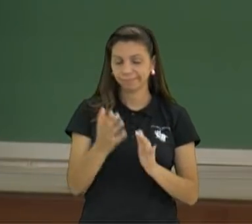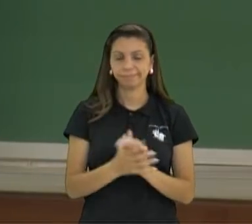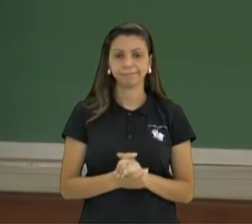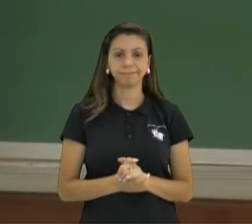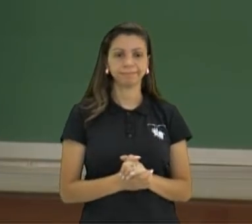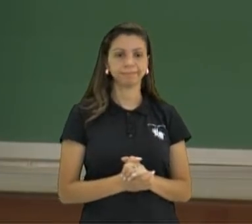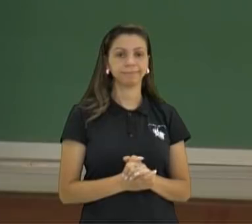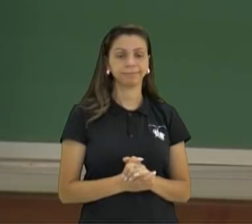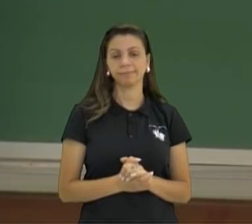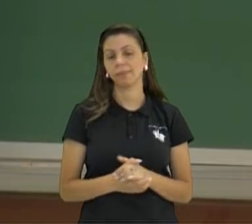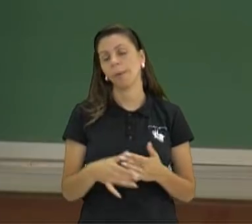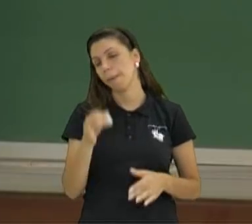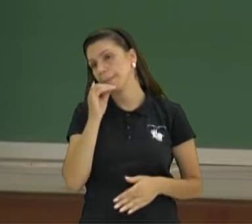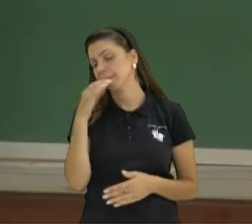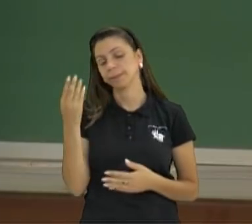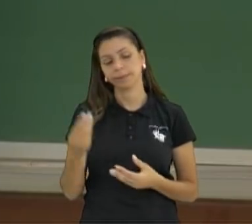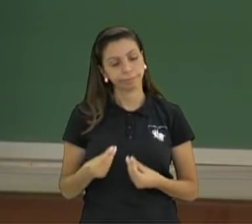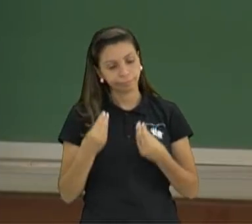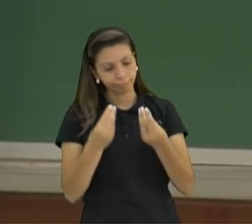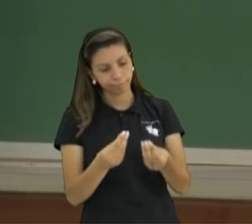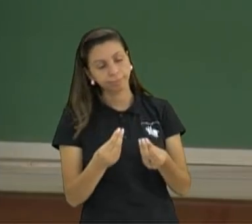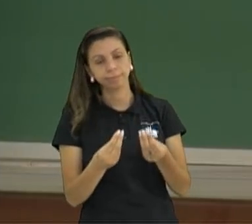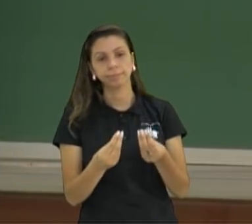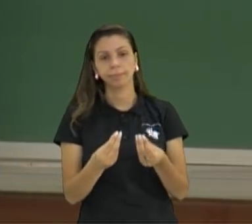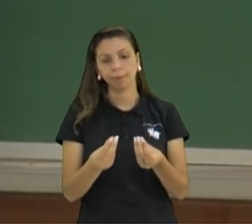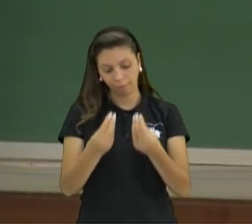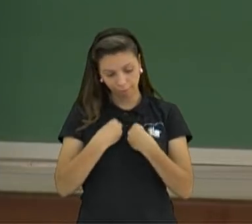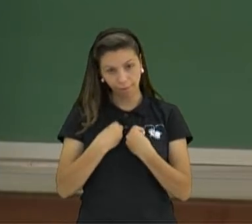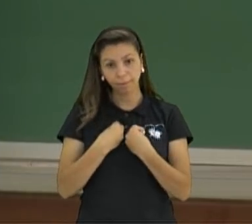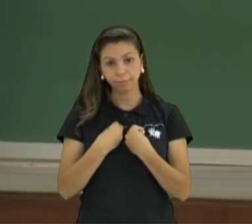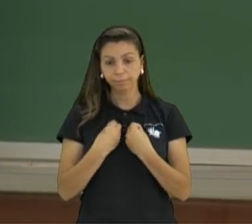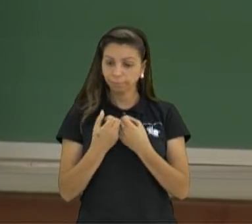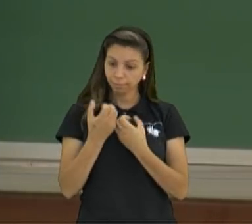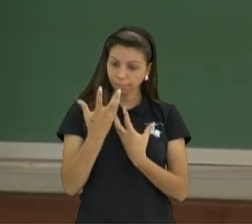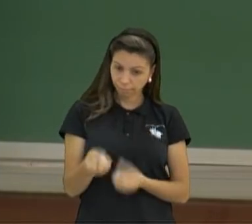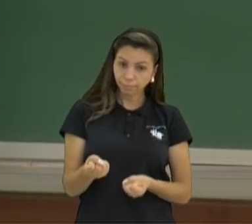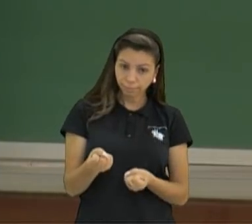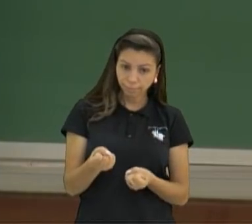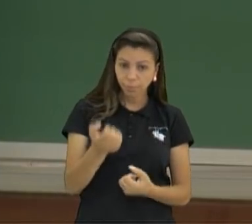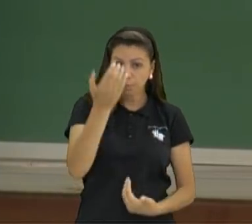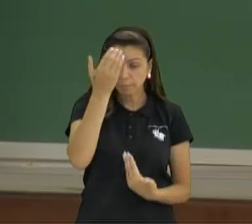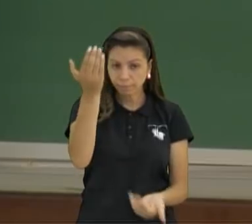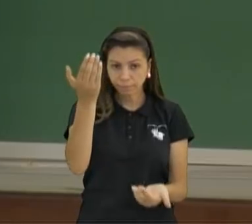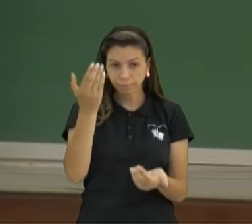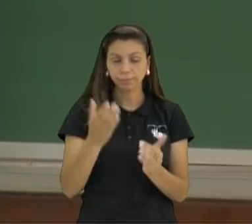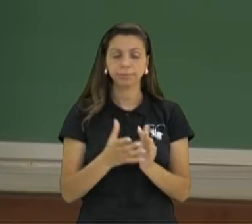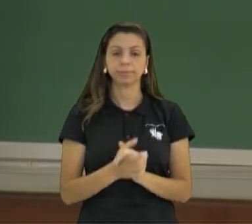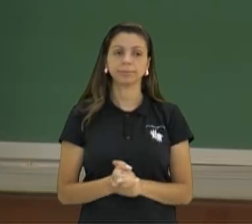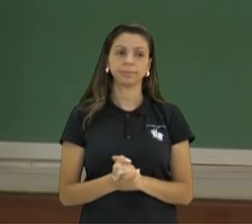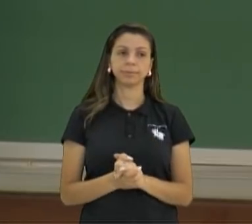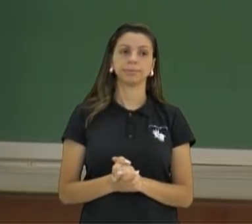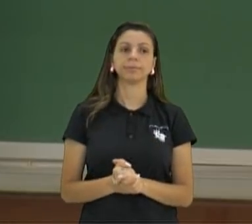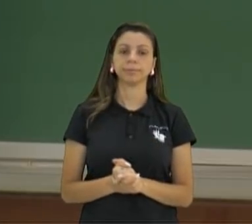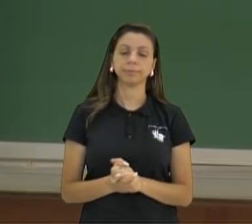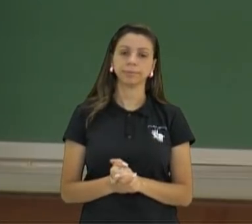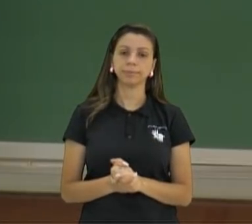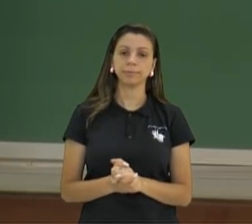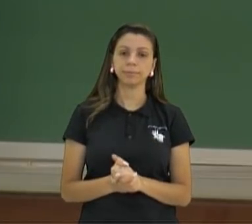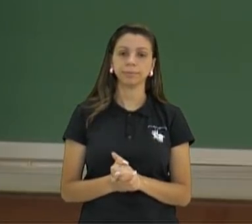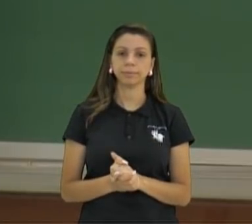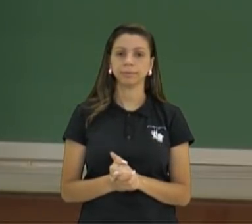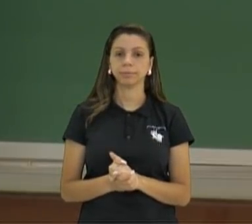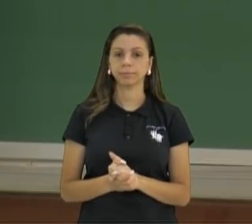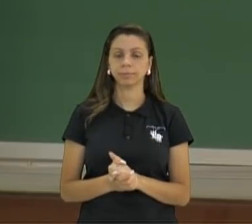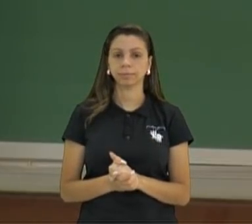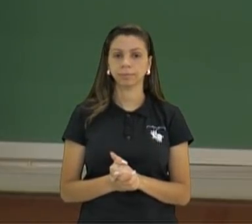Você oferece uma coisa para você e você diz, aceito. Obrigada. Aqui,